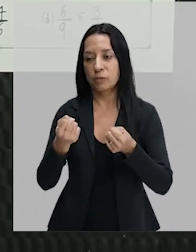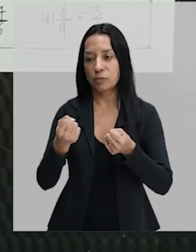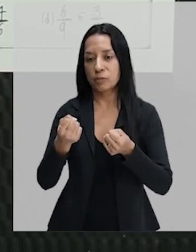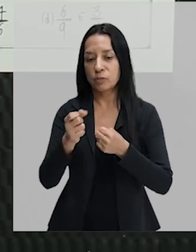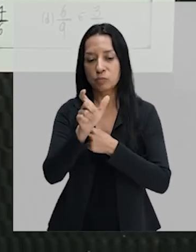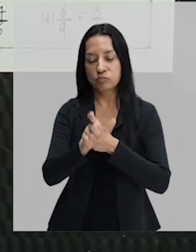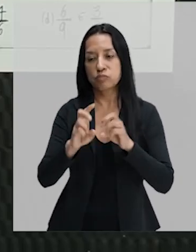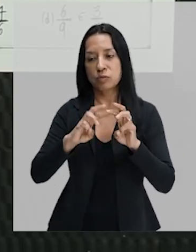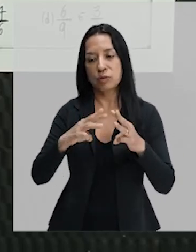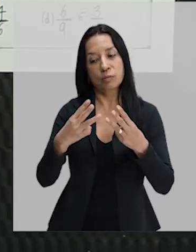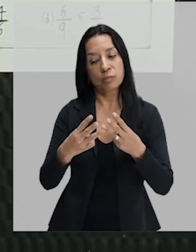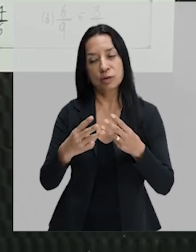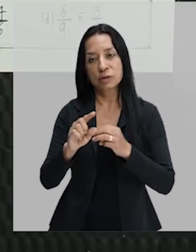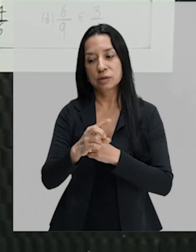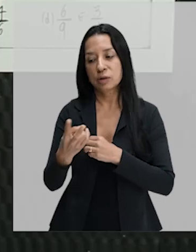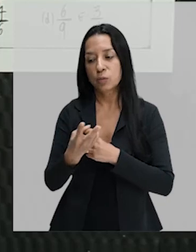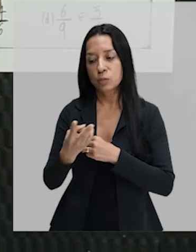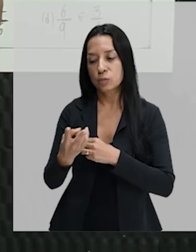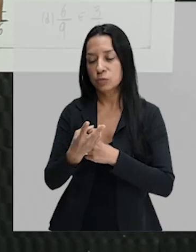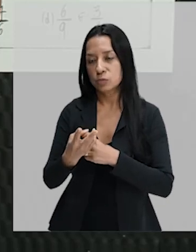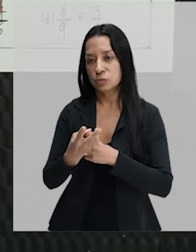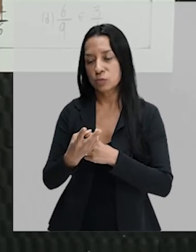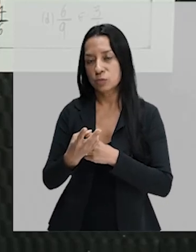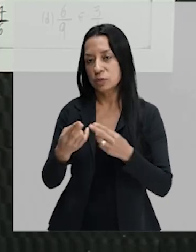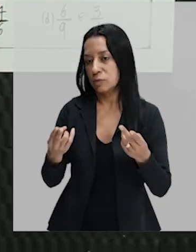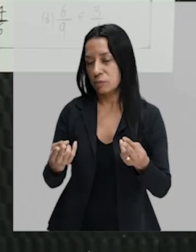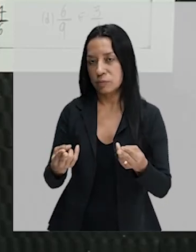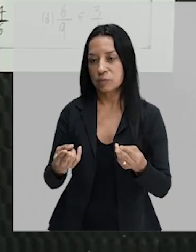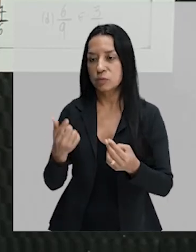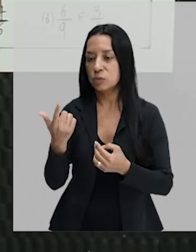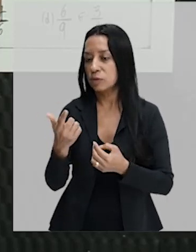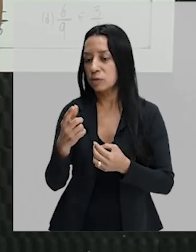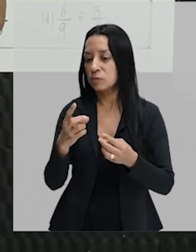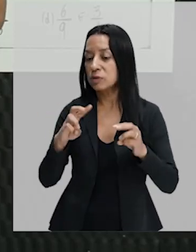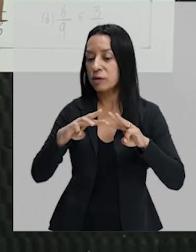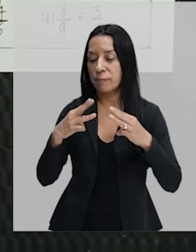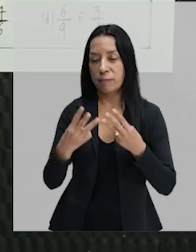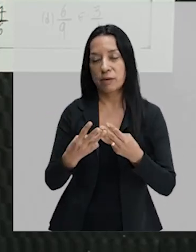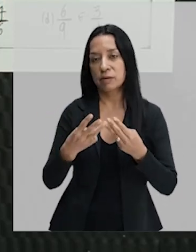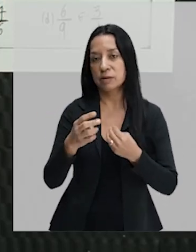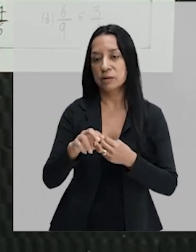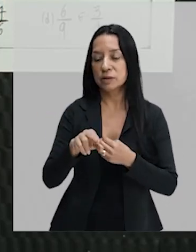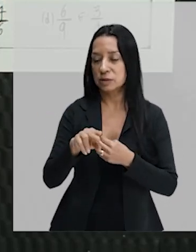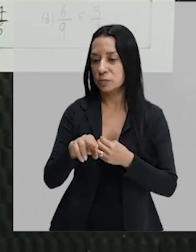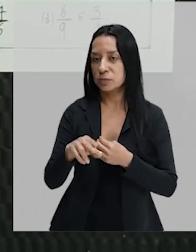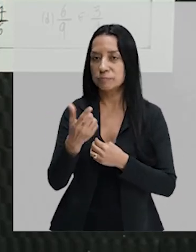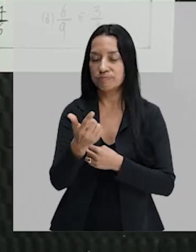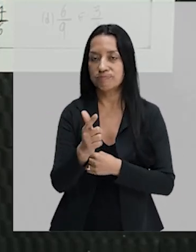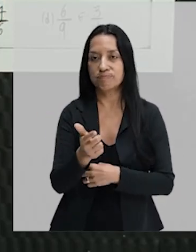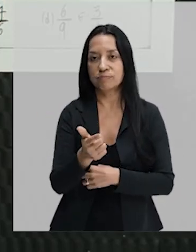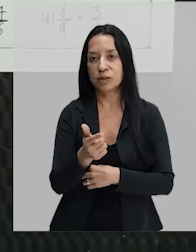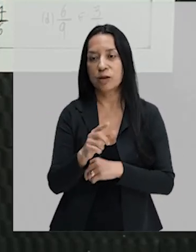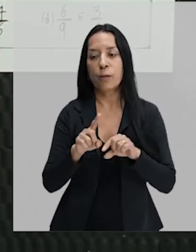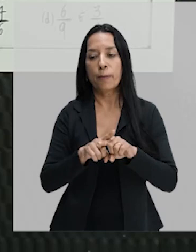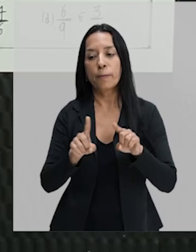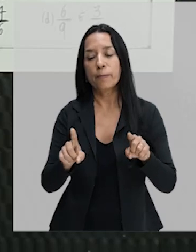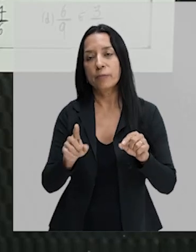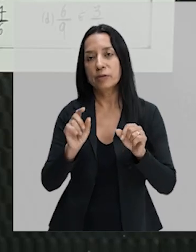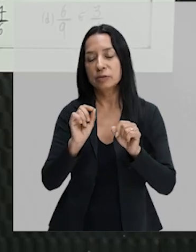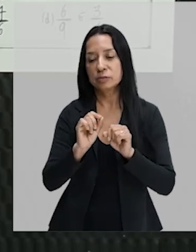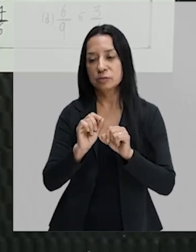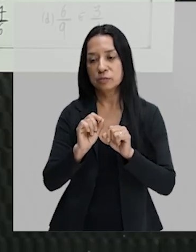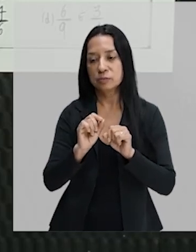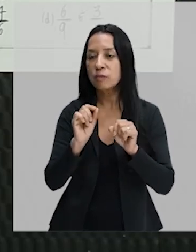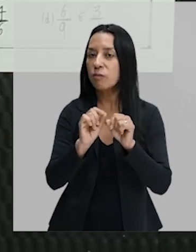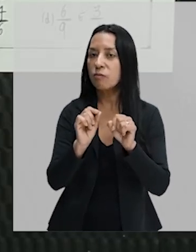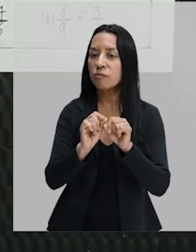dono e o cão é a mesma para os dois. Eles não têm massas iguais, nem os cães dele têm massas iguais. Mas quando